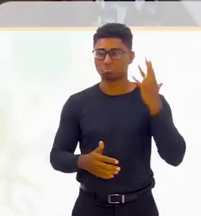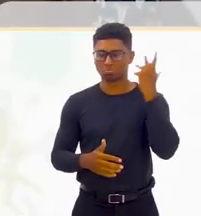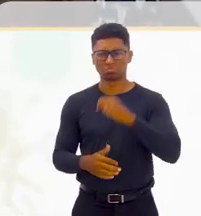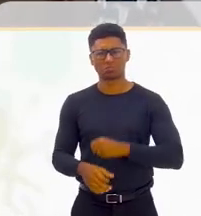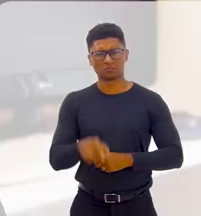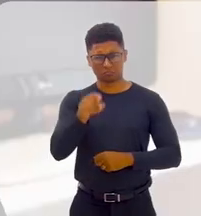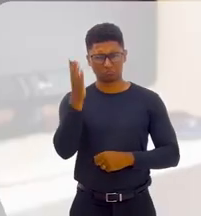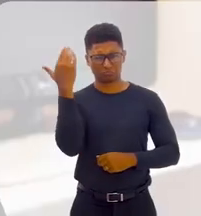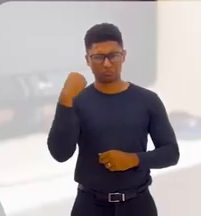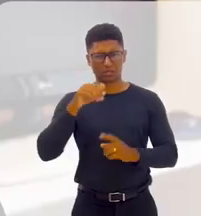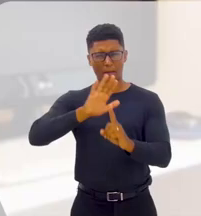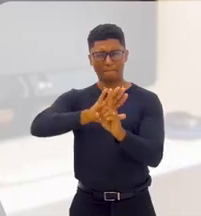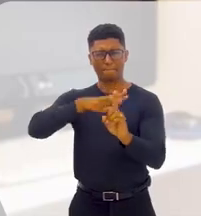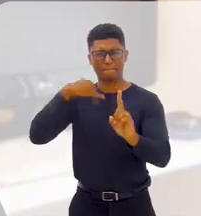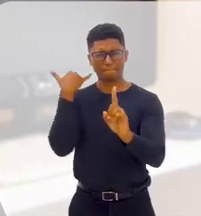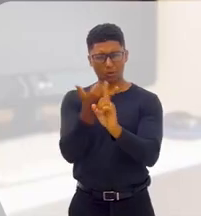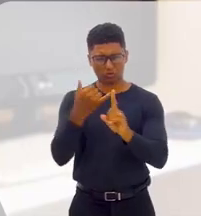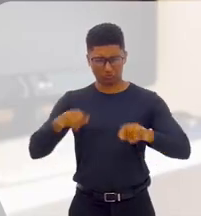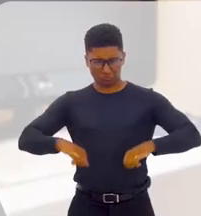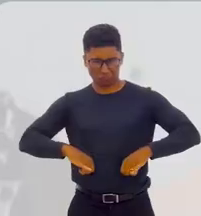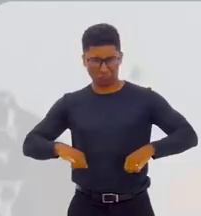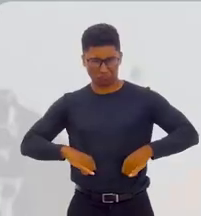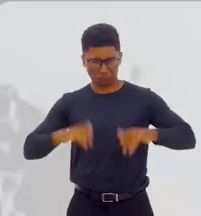linda. Você sofreu bullying?